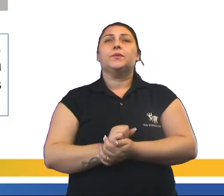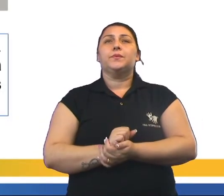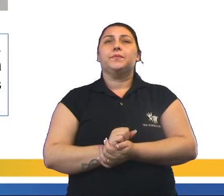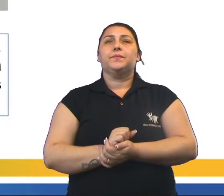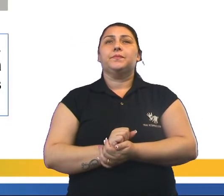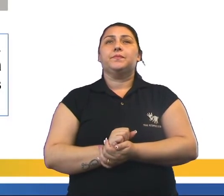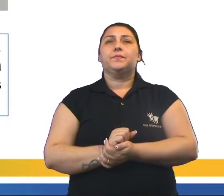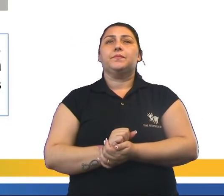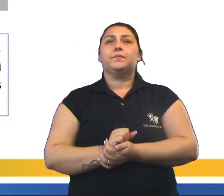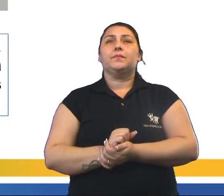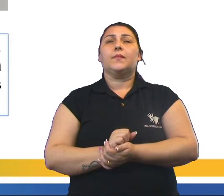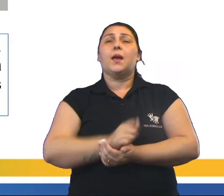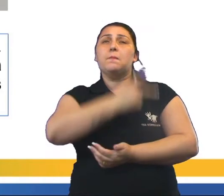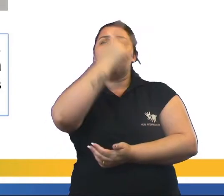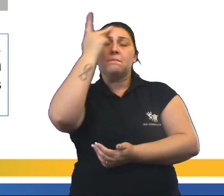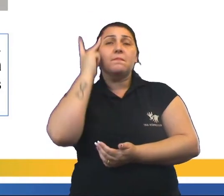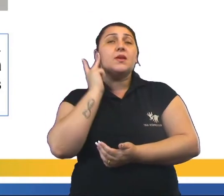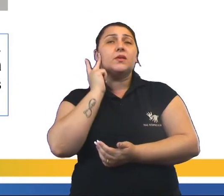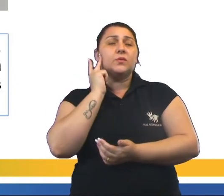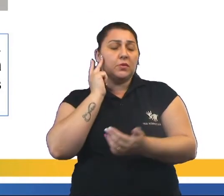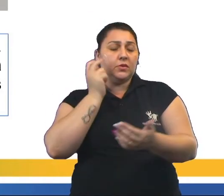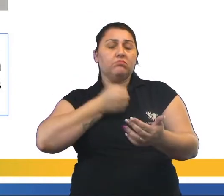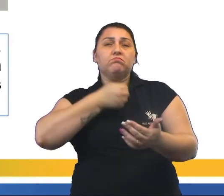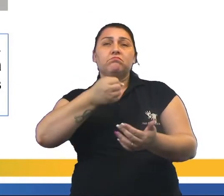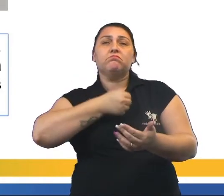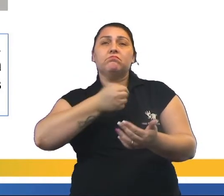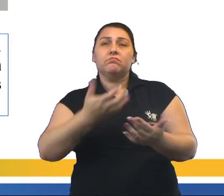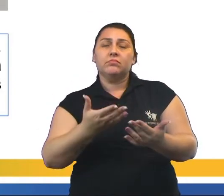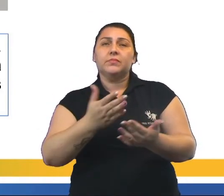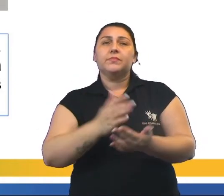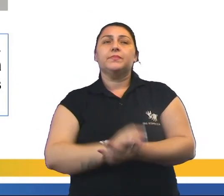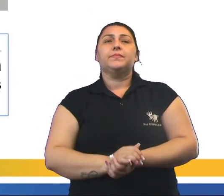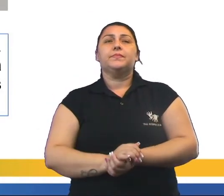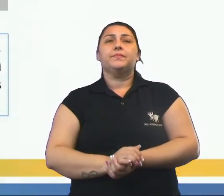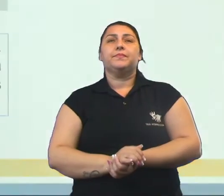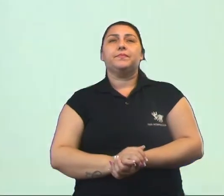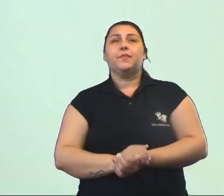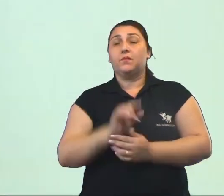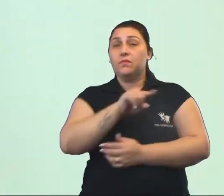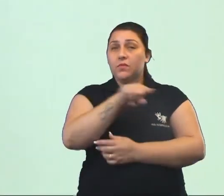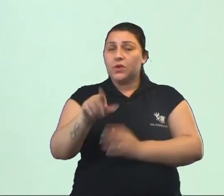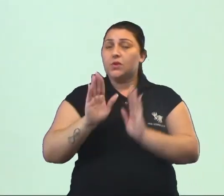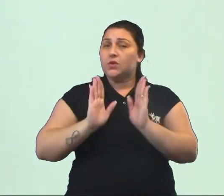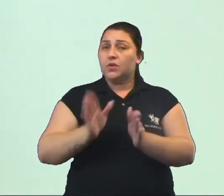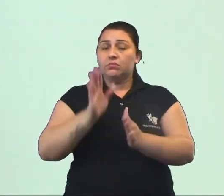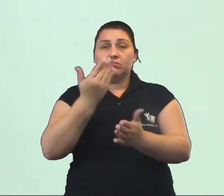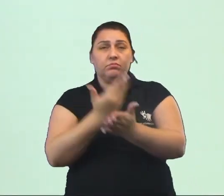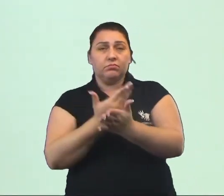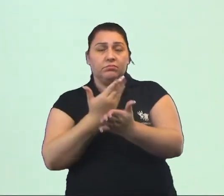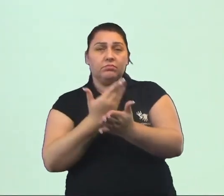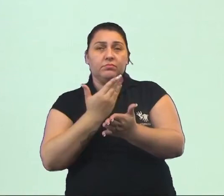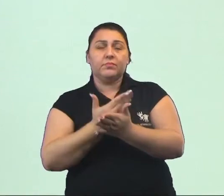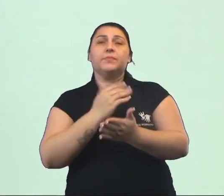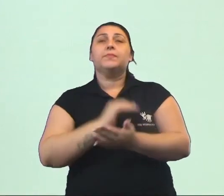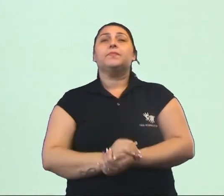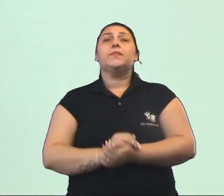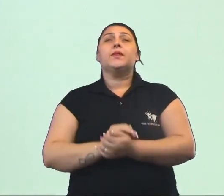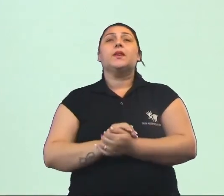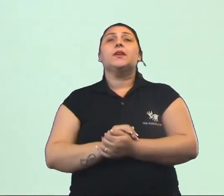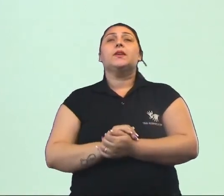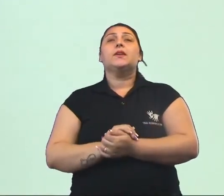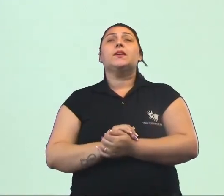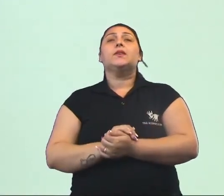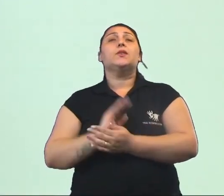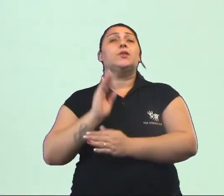O discurso e o público-alvo da entrevista. O discurso, gente, vocês já estudaram sobre discurso direto